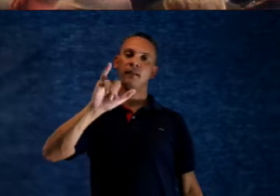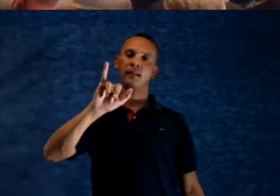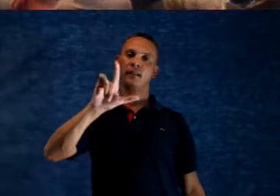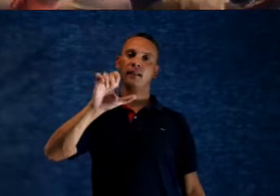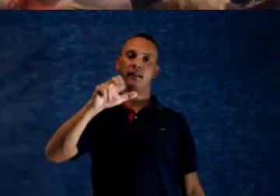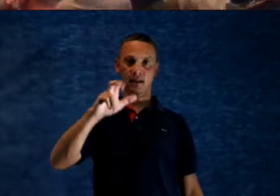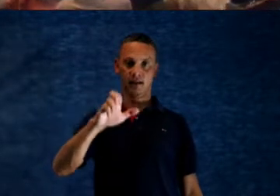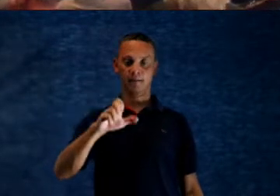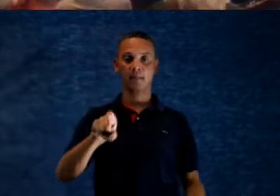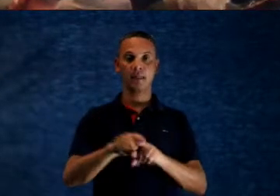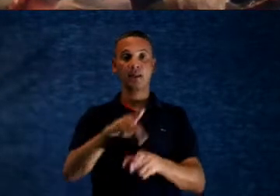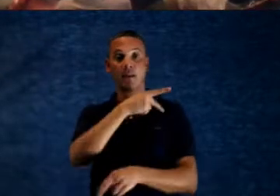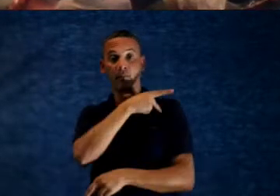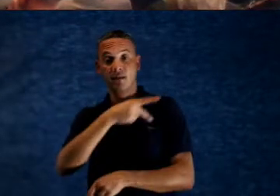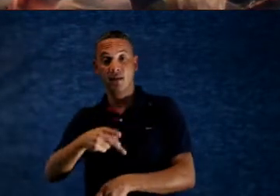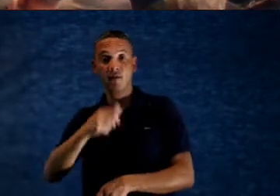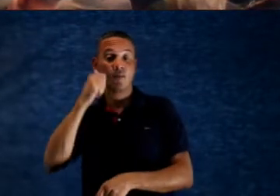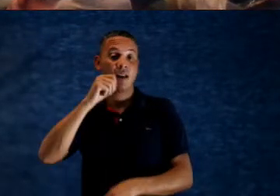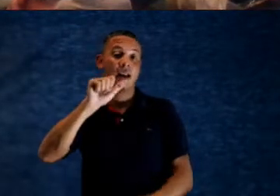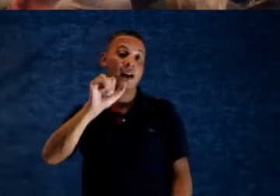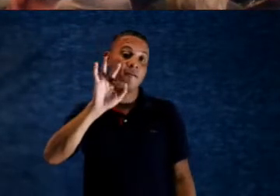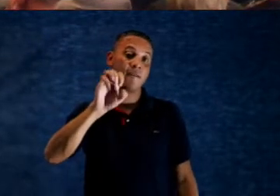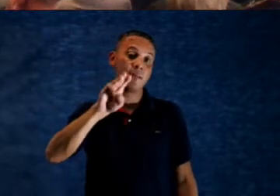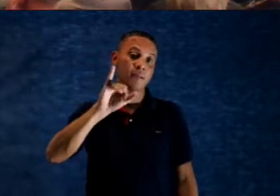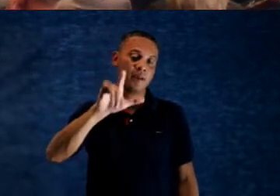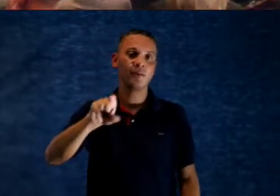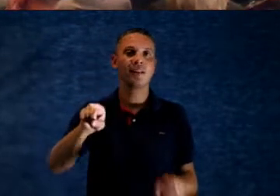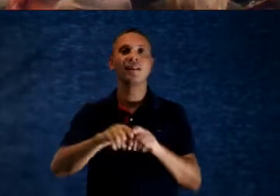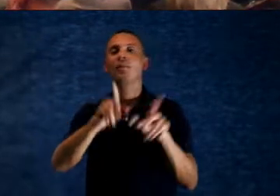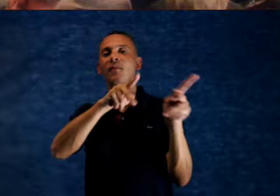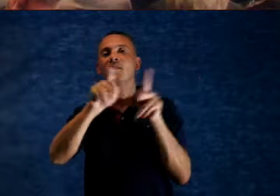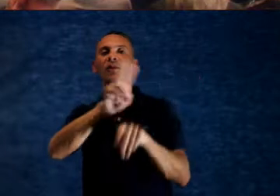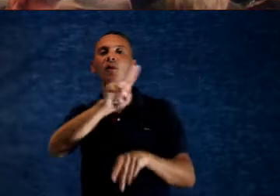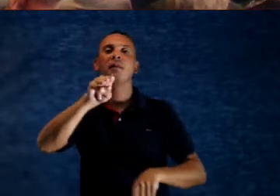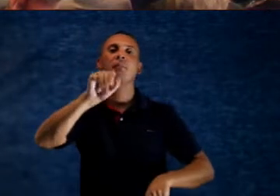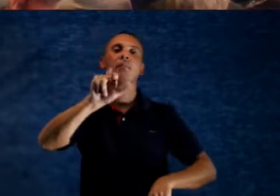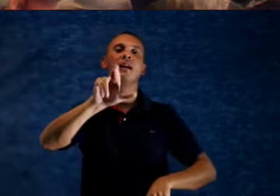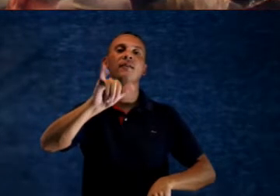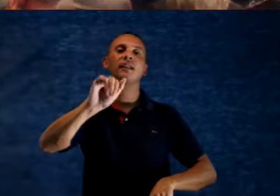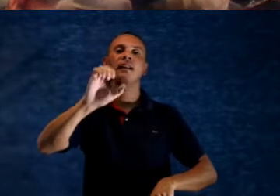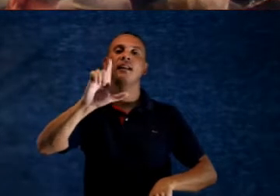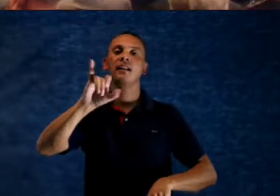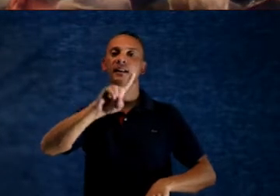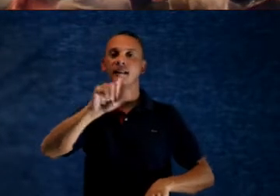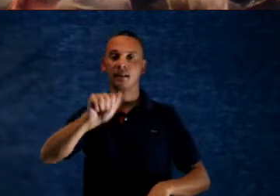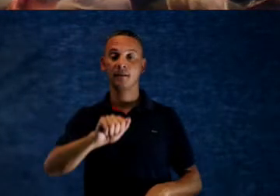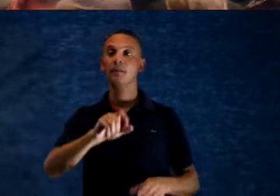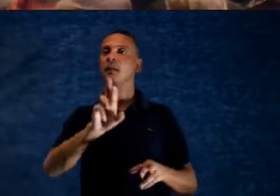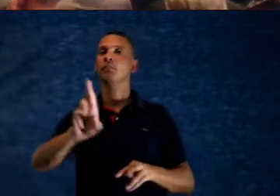Guzella, presidente da FEMIL, professora Maria Elisa Chaves